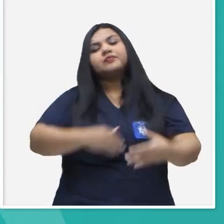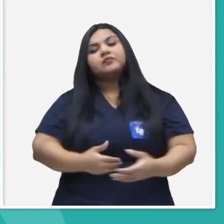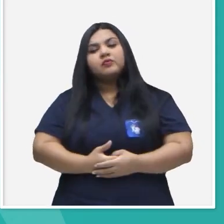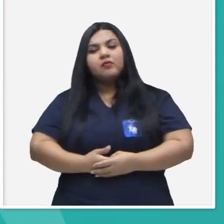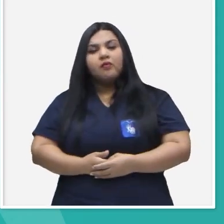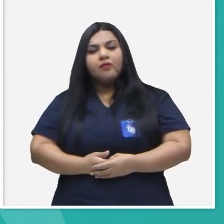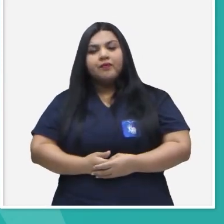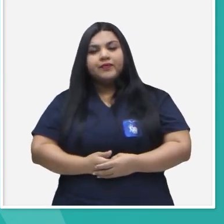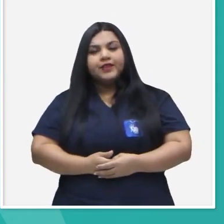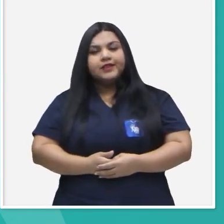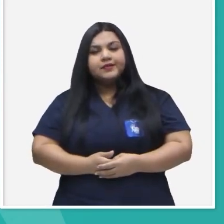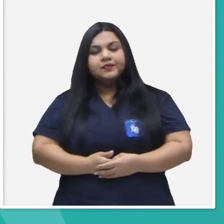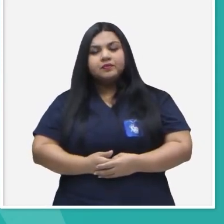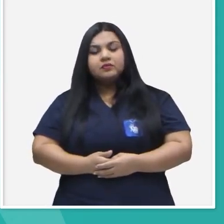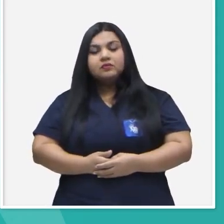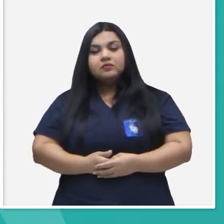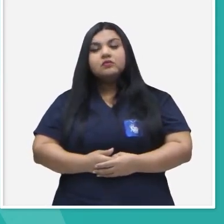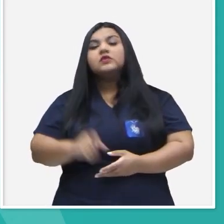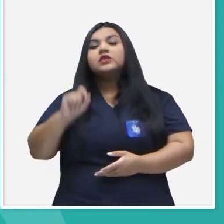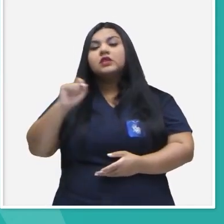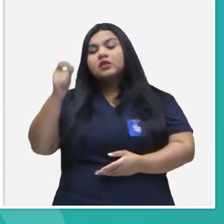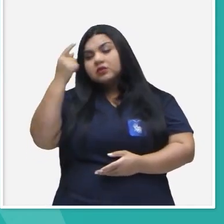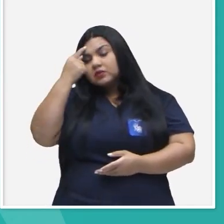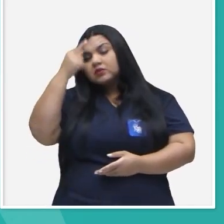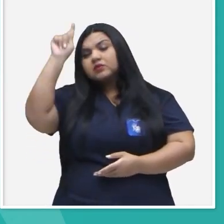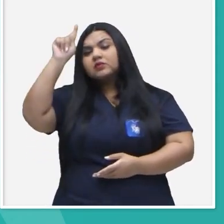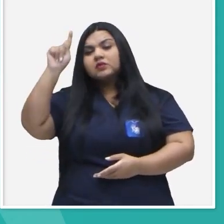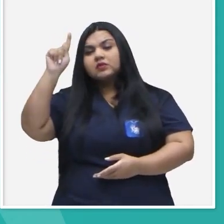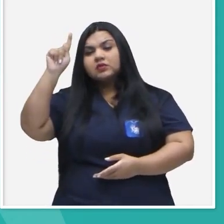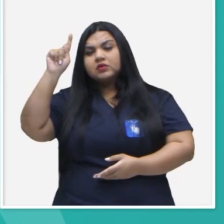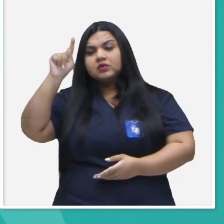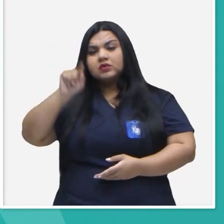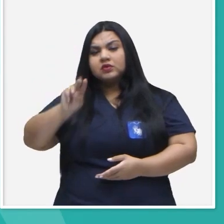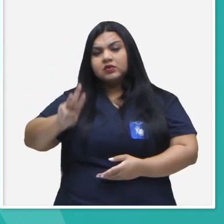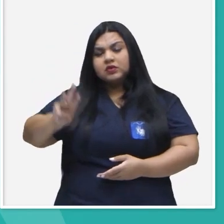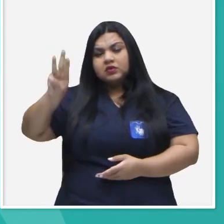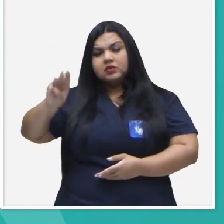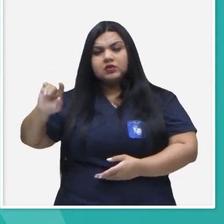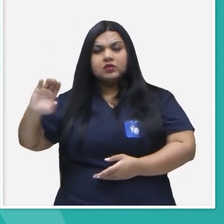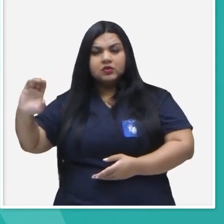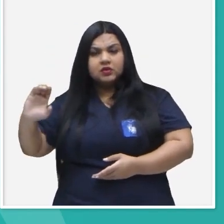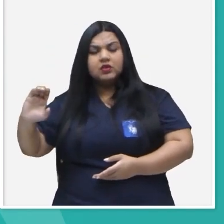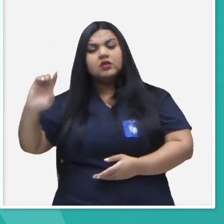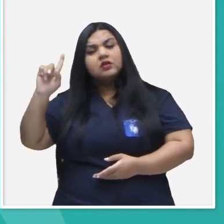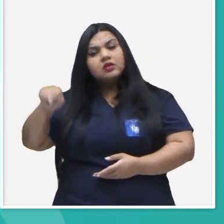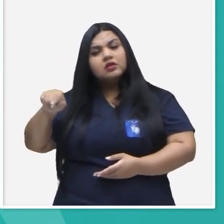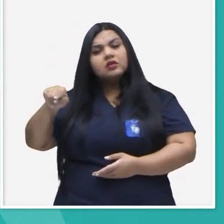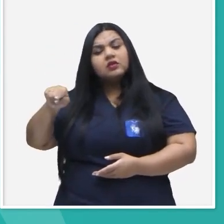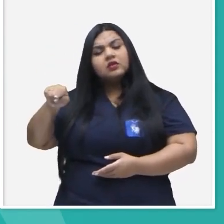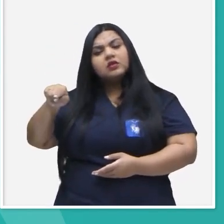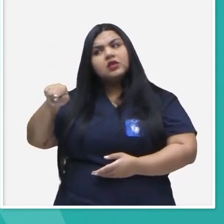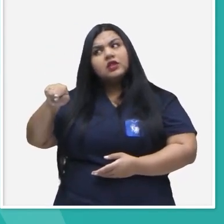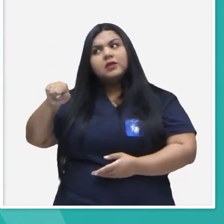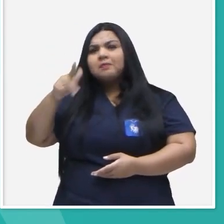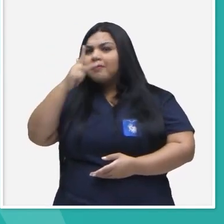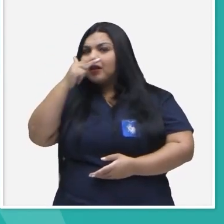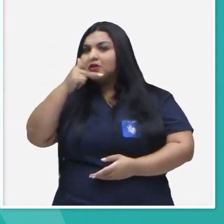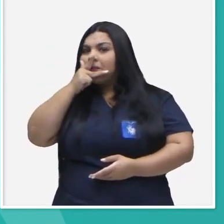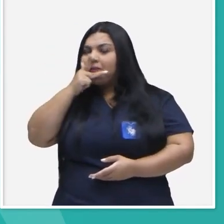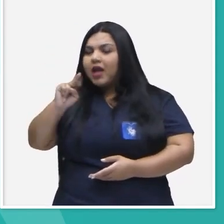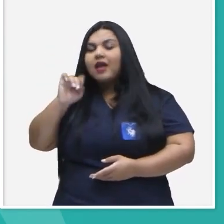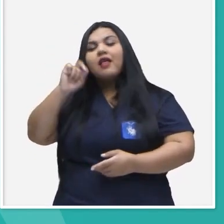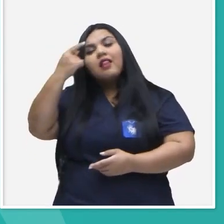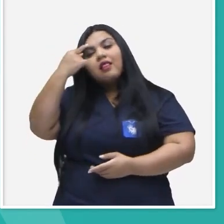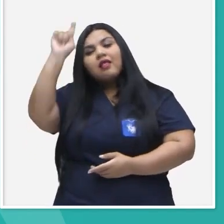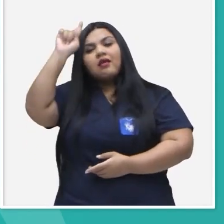O pai do futebol americano é o Walter Camp. Ele é considerado o pai do futebol americano. Lembrando que o